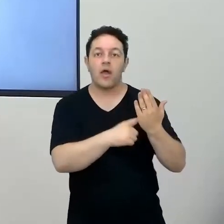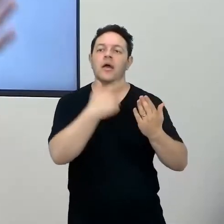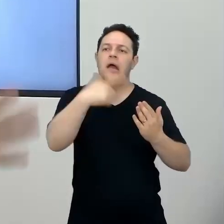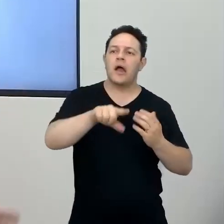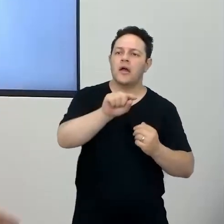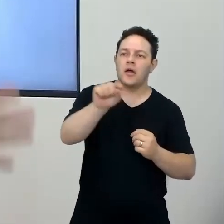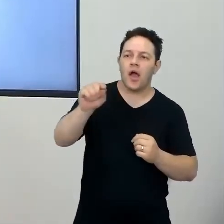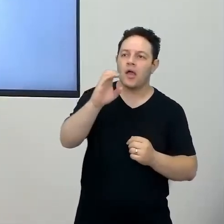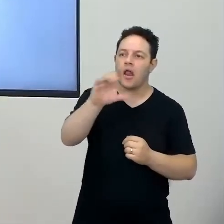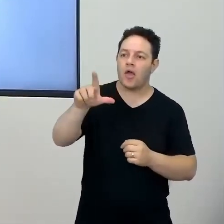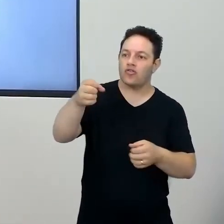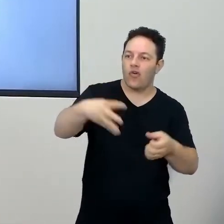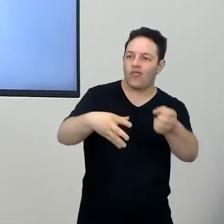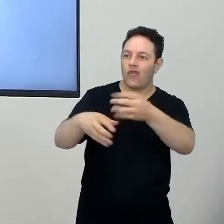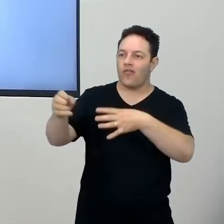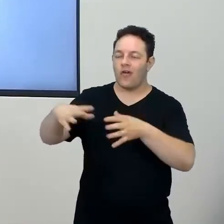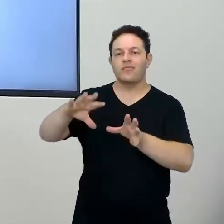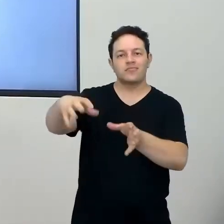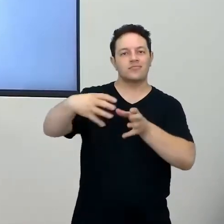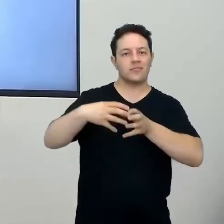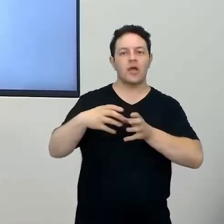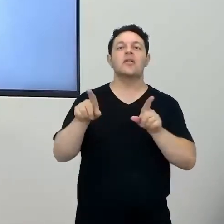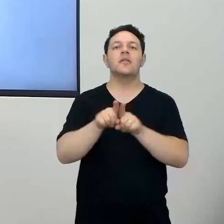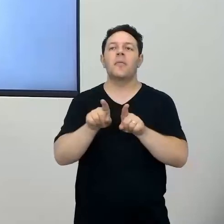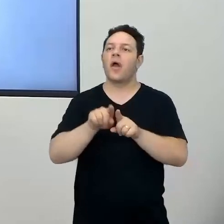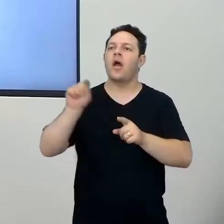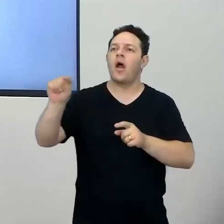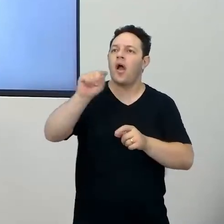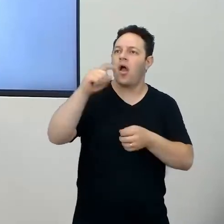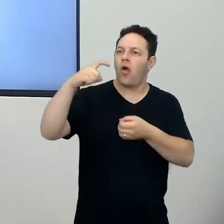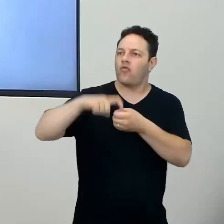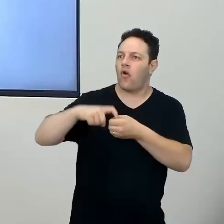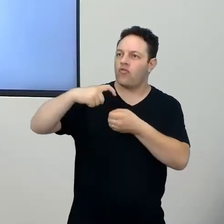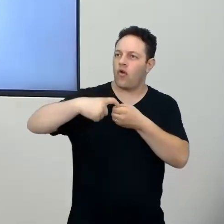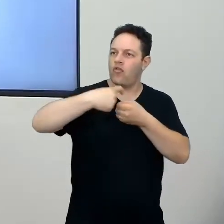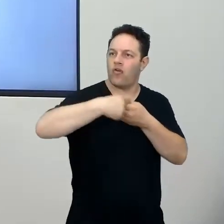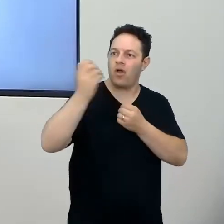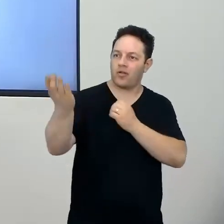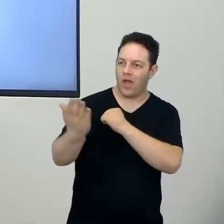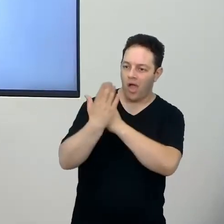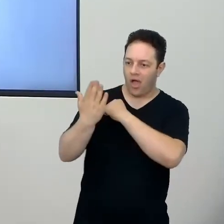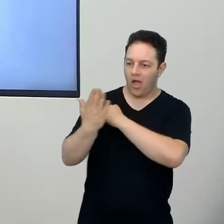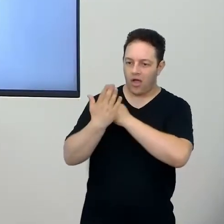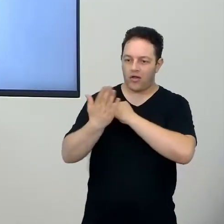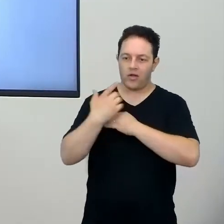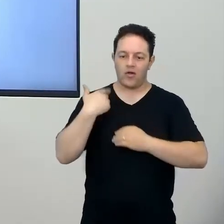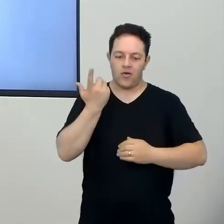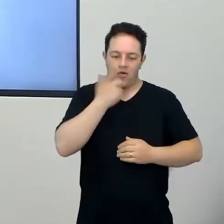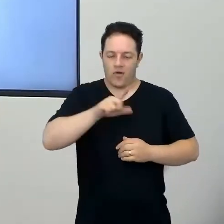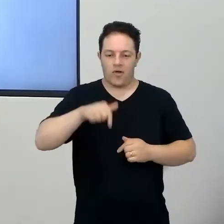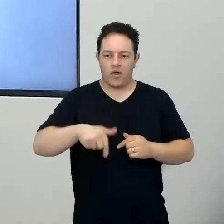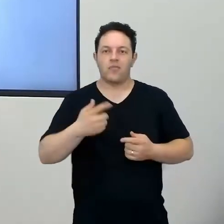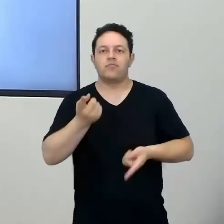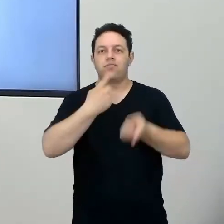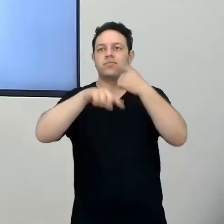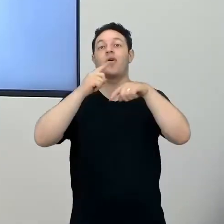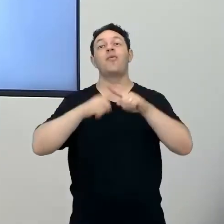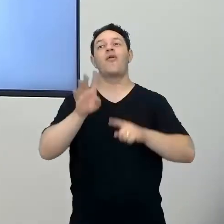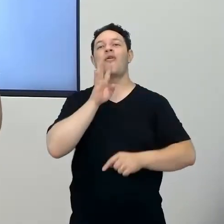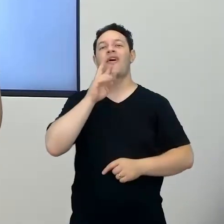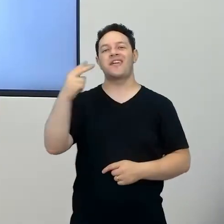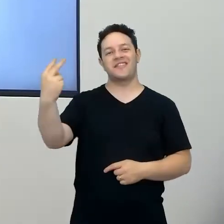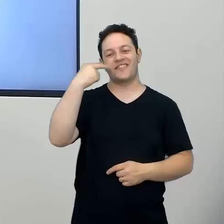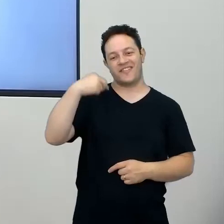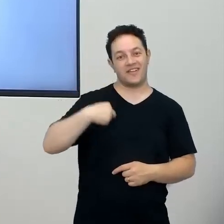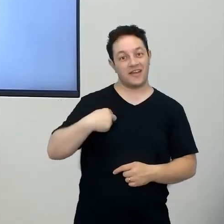clientes e conhecer fornecedores que vão poder dar vantagens para você e te dar mais crédito por conhecer você. Você